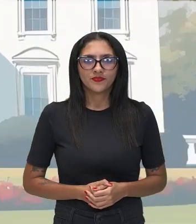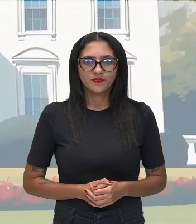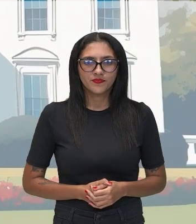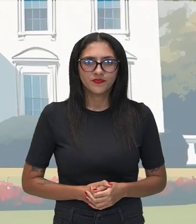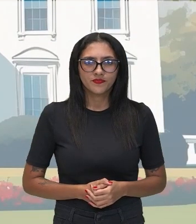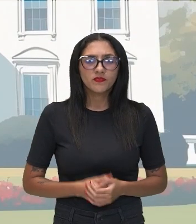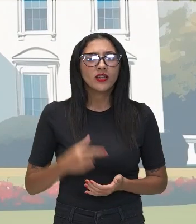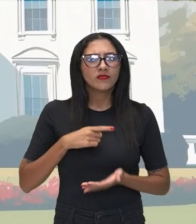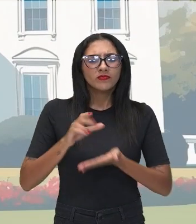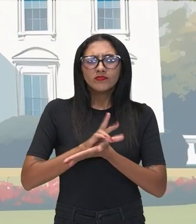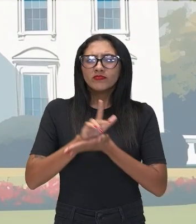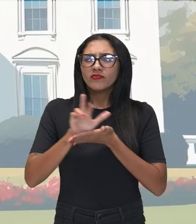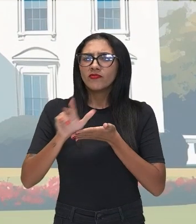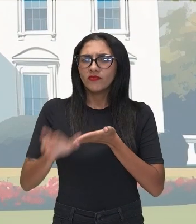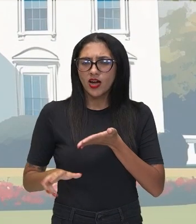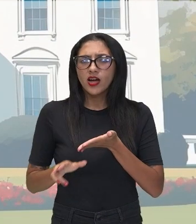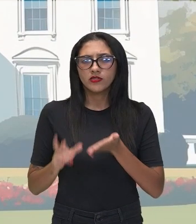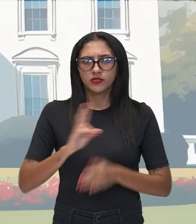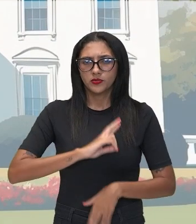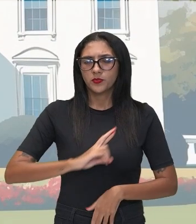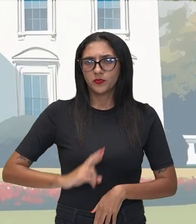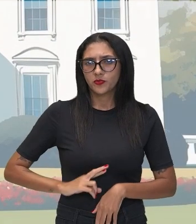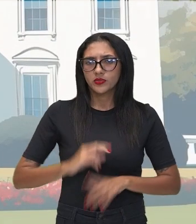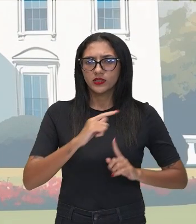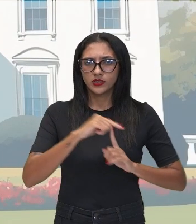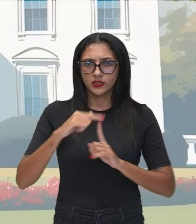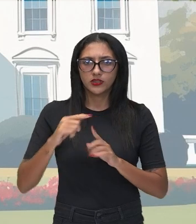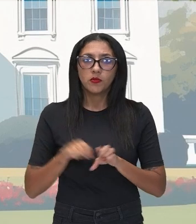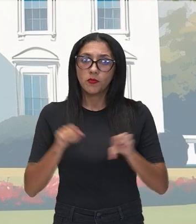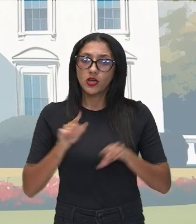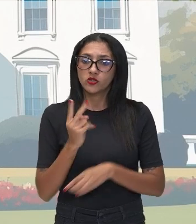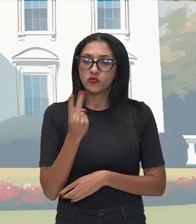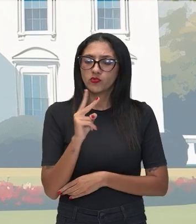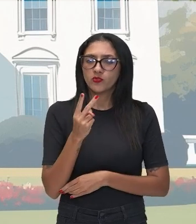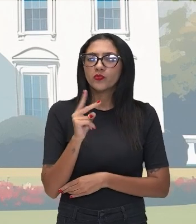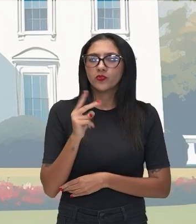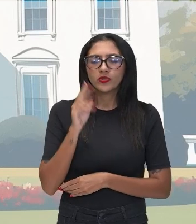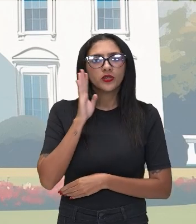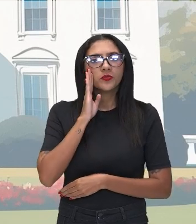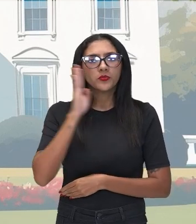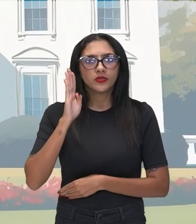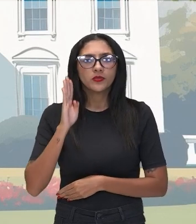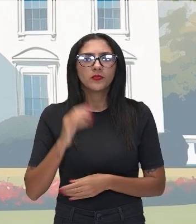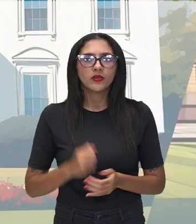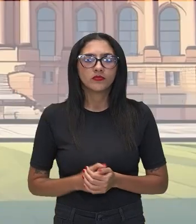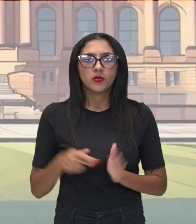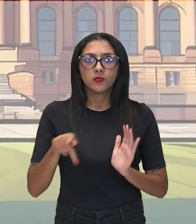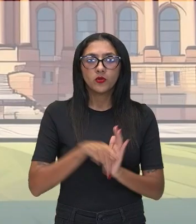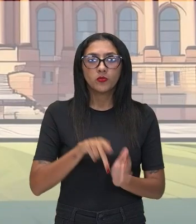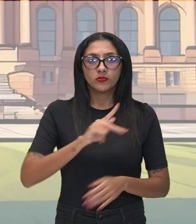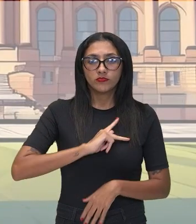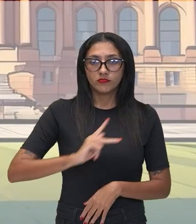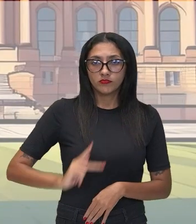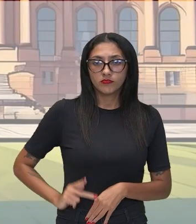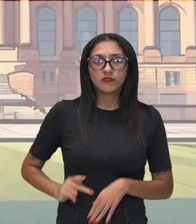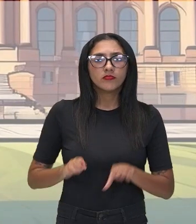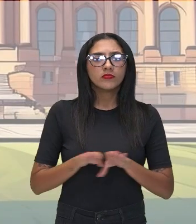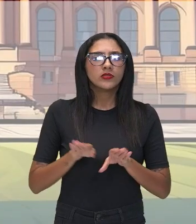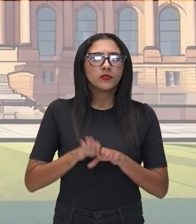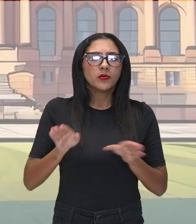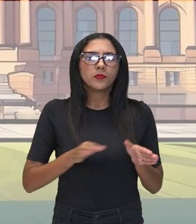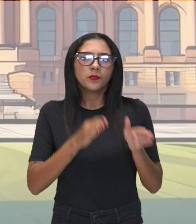Existem várias formas de república, mas duas das mais comuns são as presidencialista e a